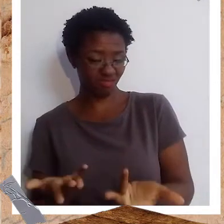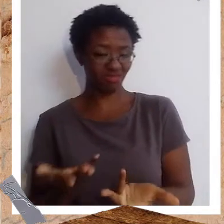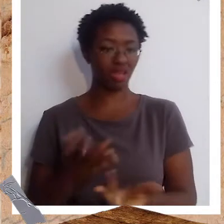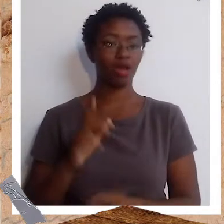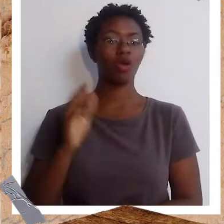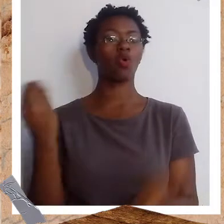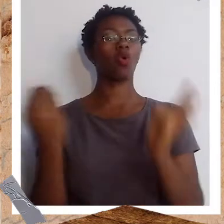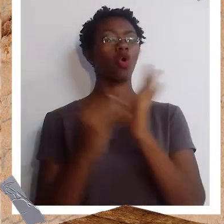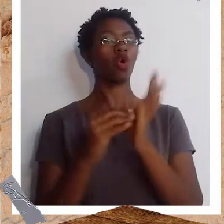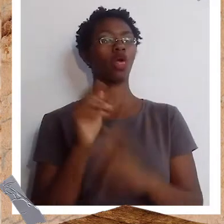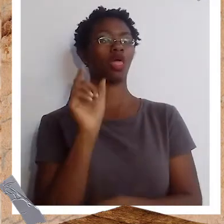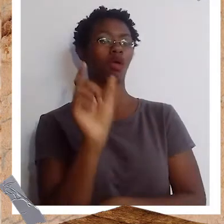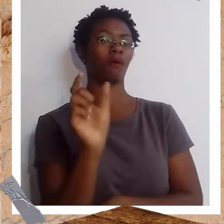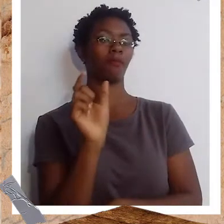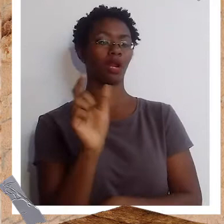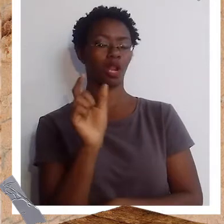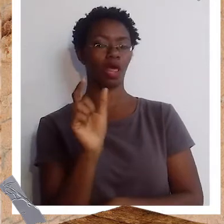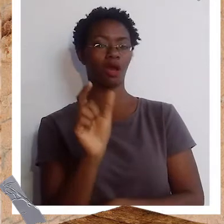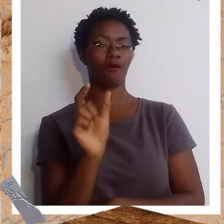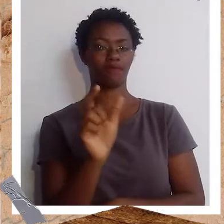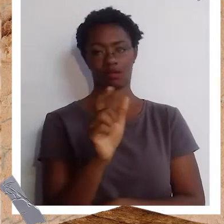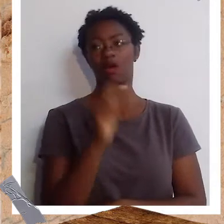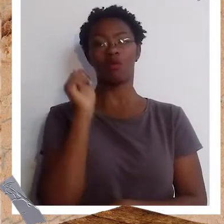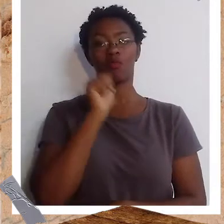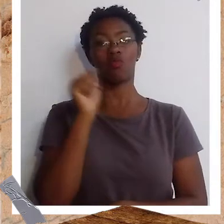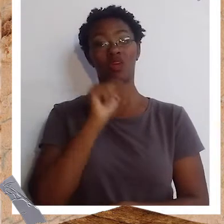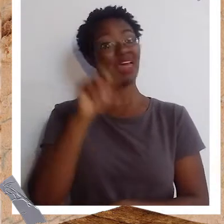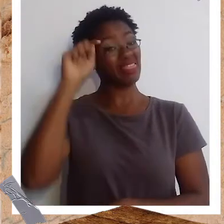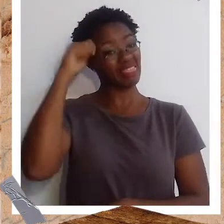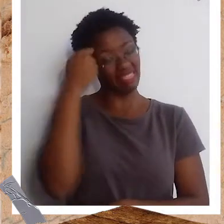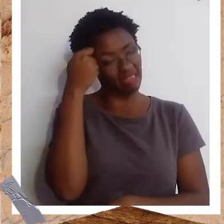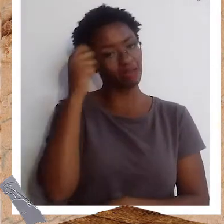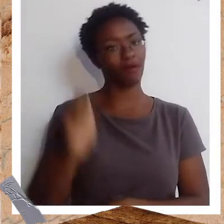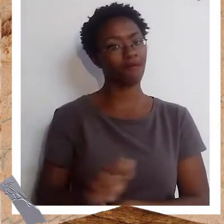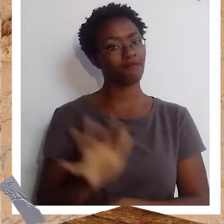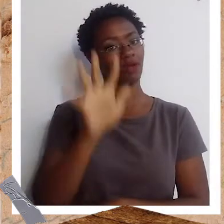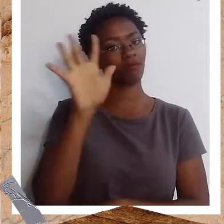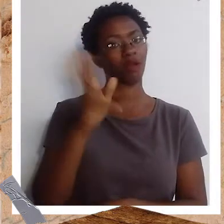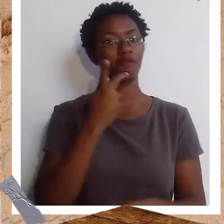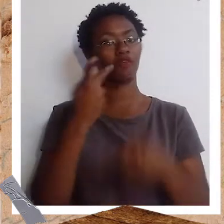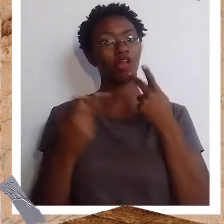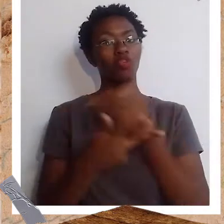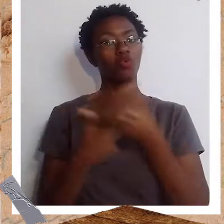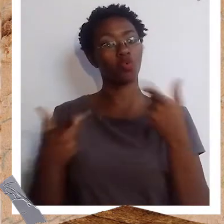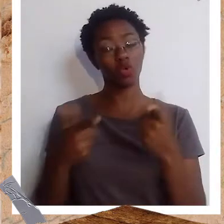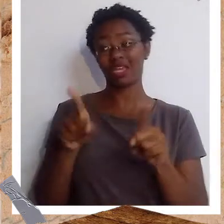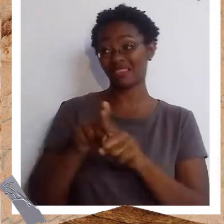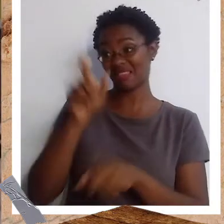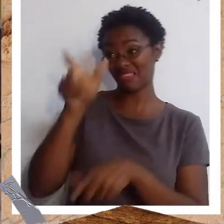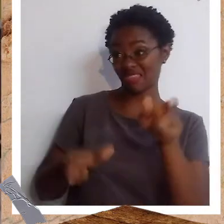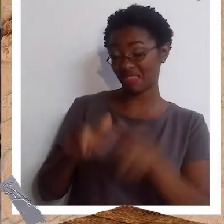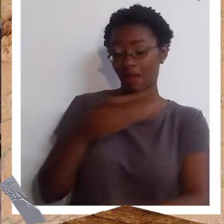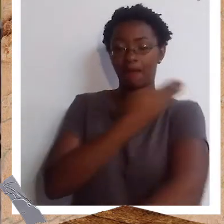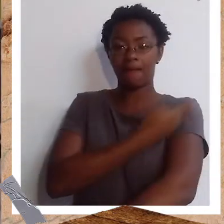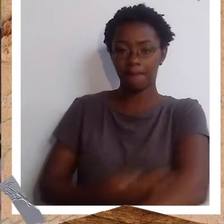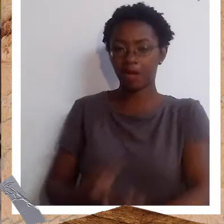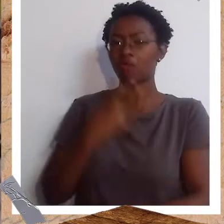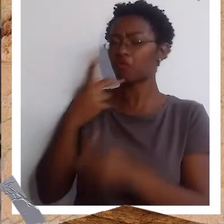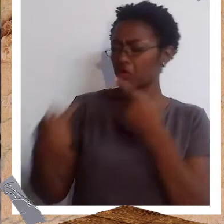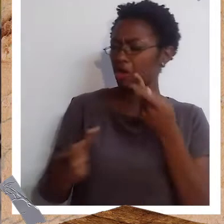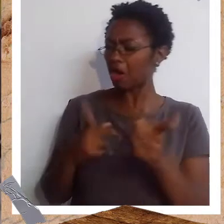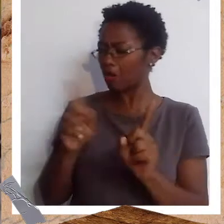palavra, né? Ou traz a palavra de uma mulher negra favelada, dizendo coisas que a branquitude também, né?